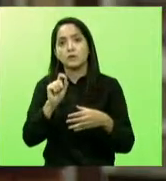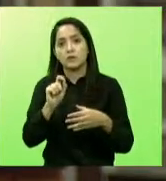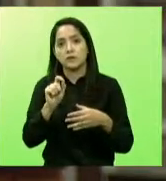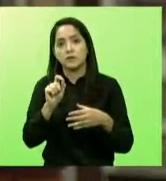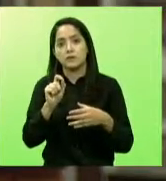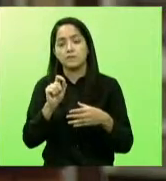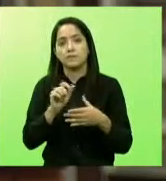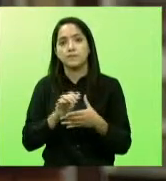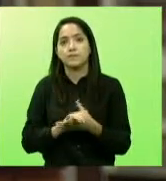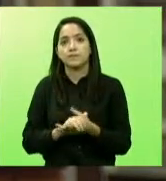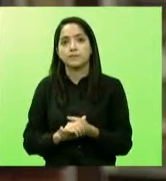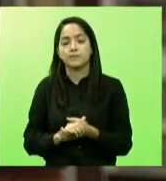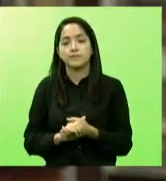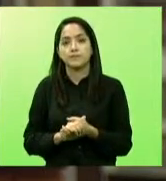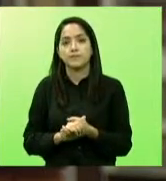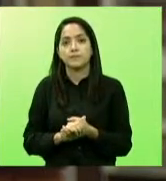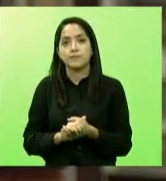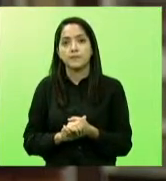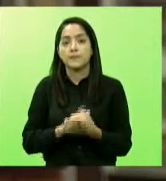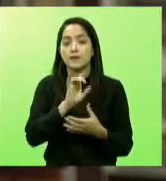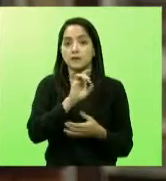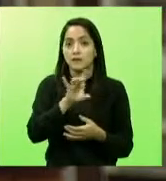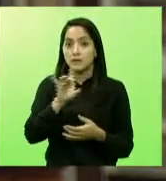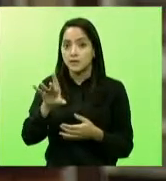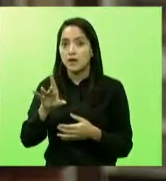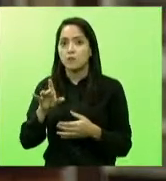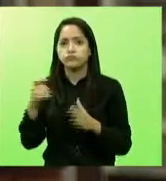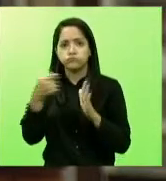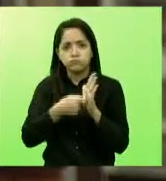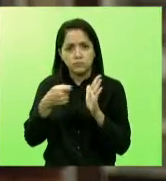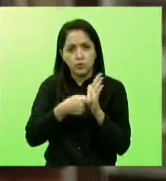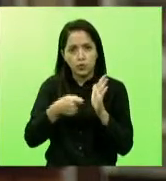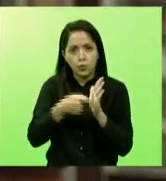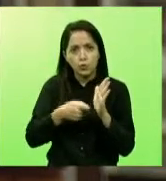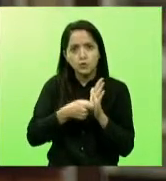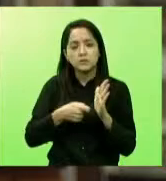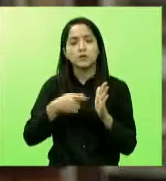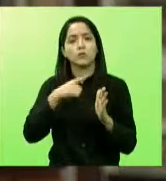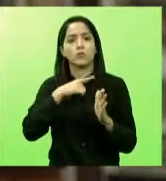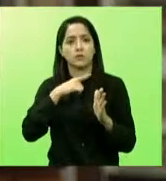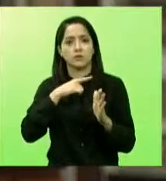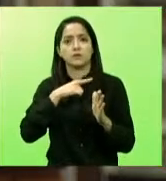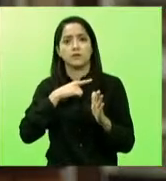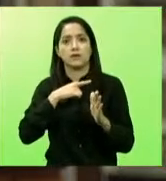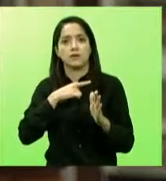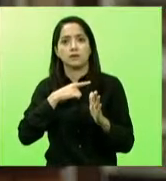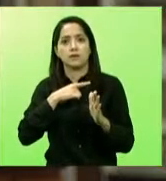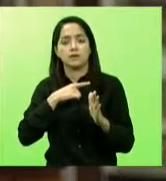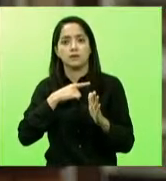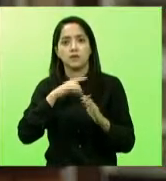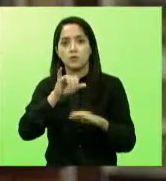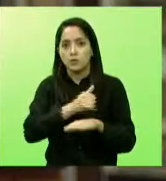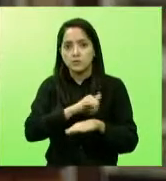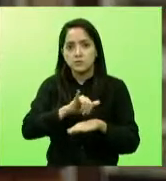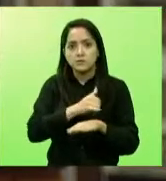É que cada um luta com as armas que tem, e isso é importante salientar também.